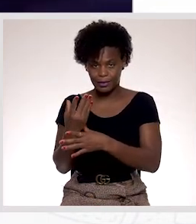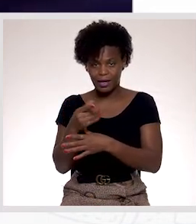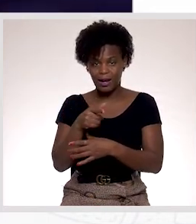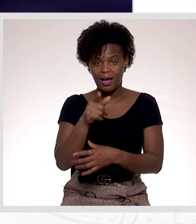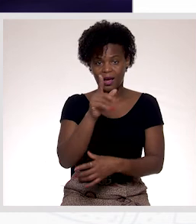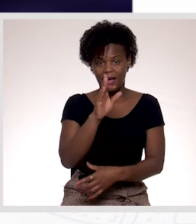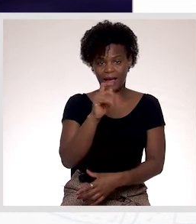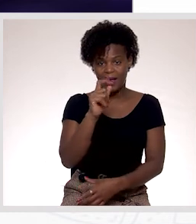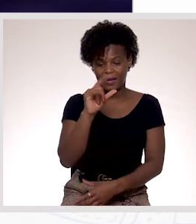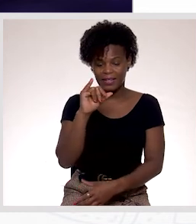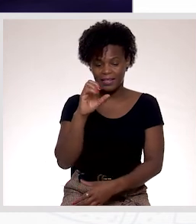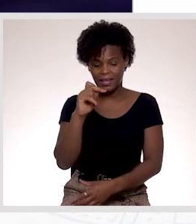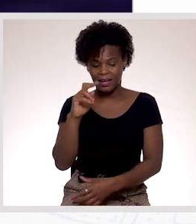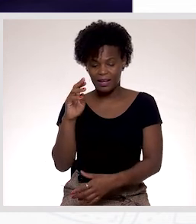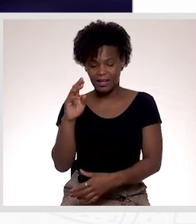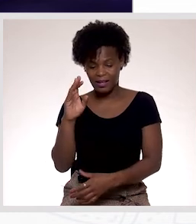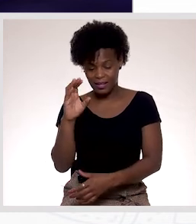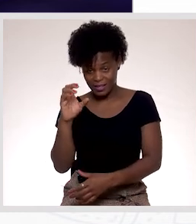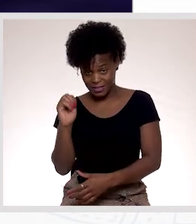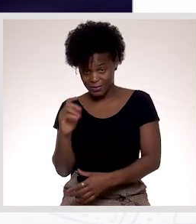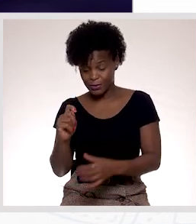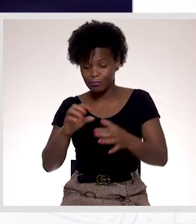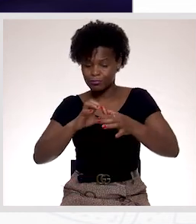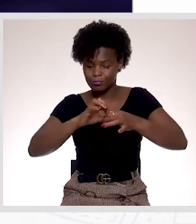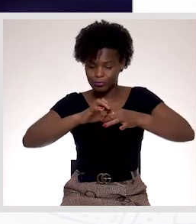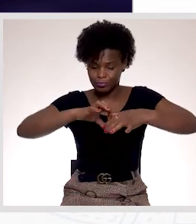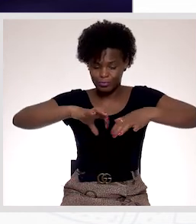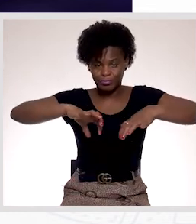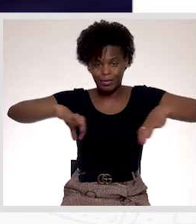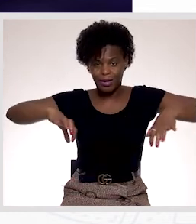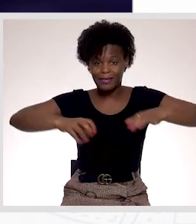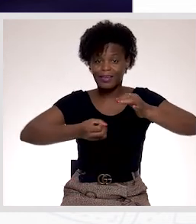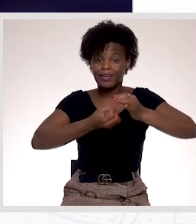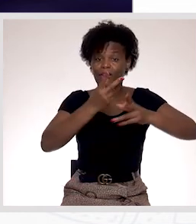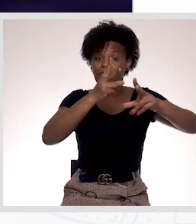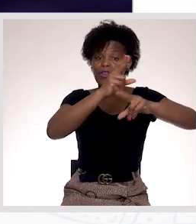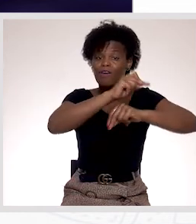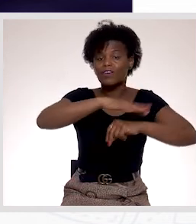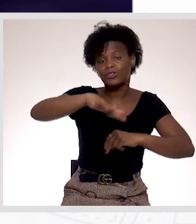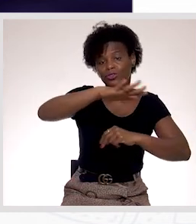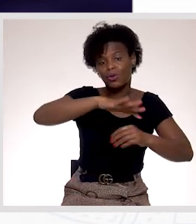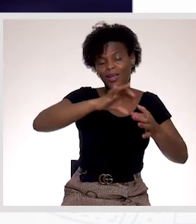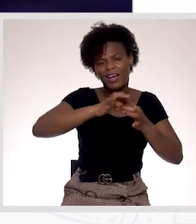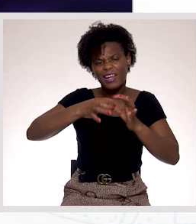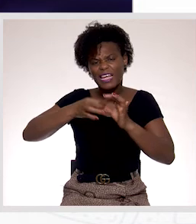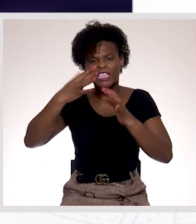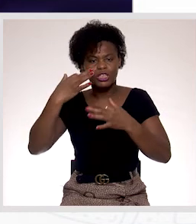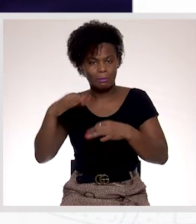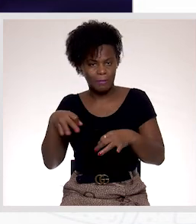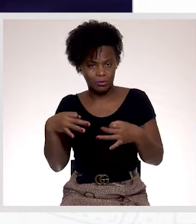A helicase separa as cadeias da dupla hélice e proteínas de ligação estabilizam as novas regiões de cadeia